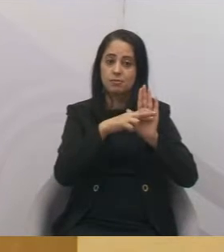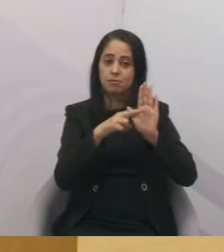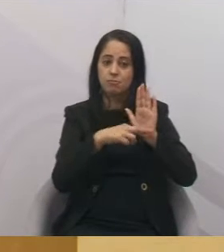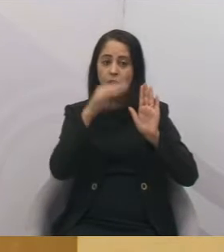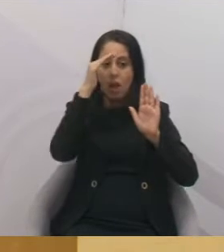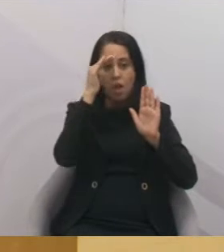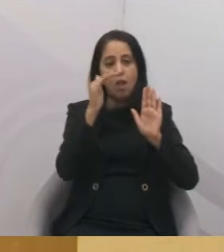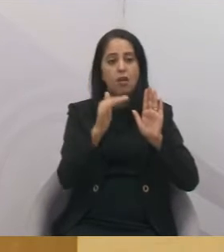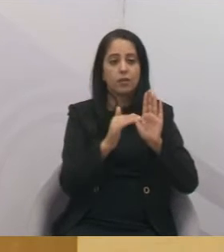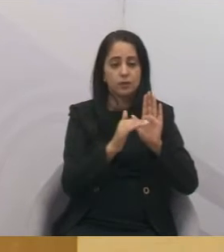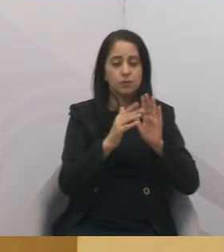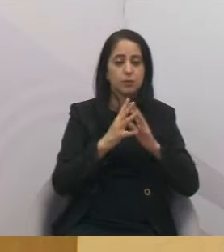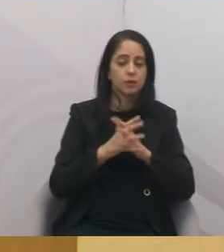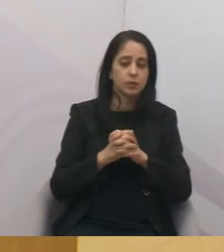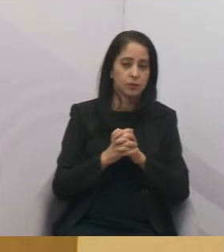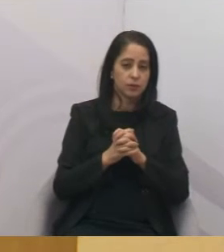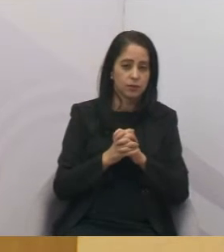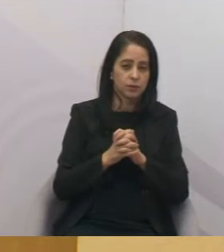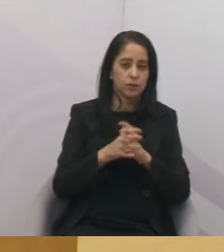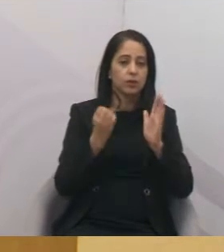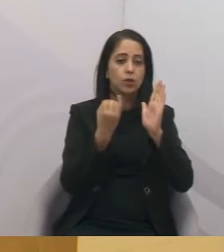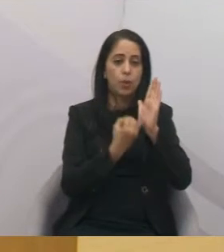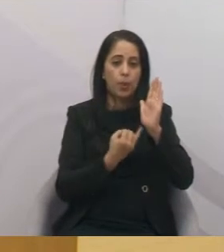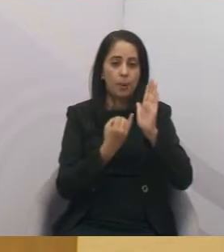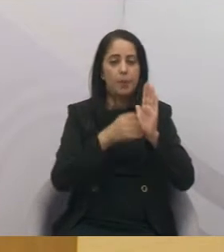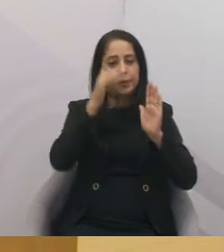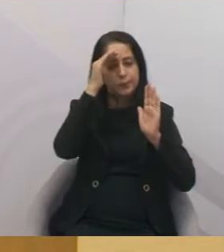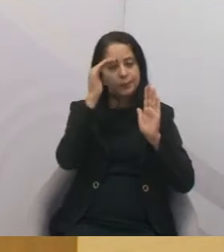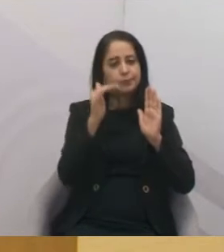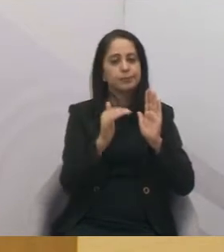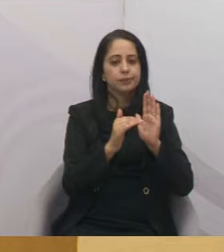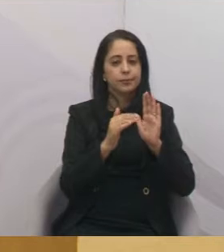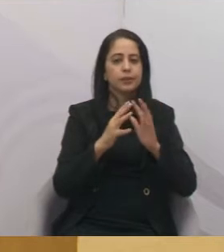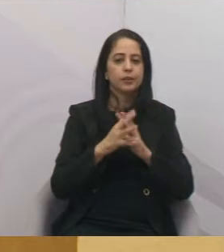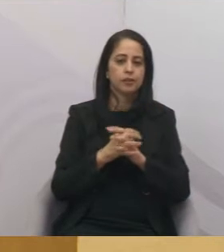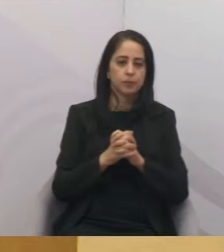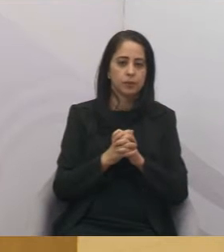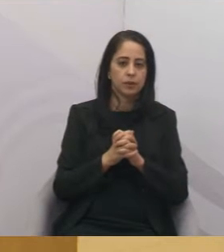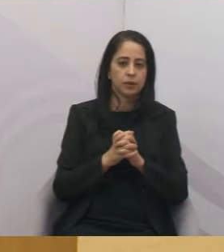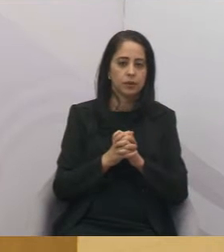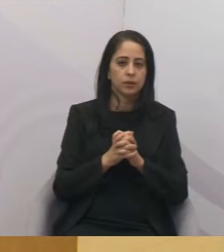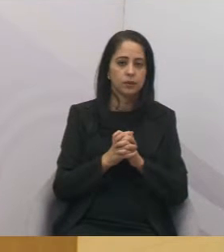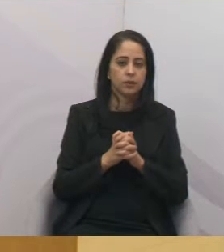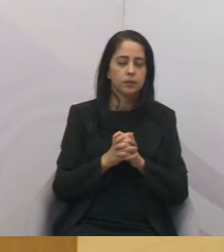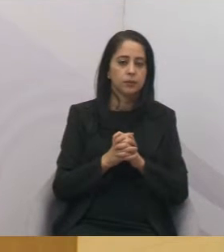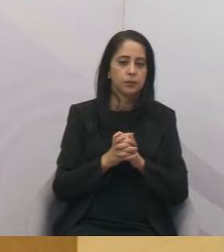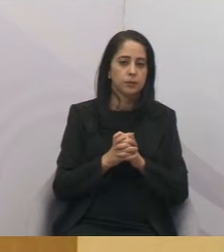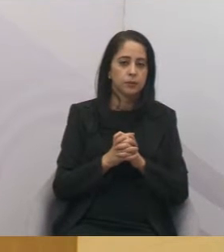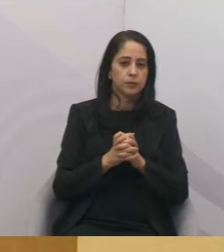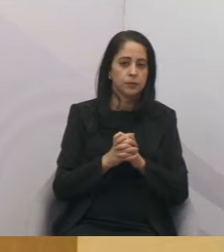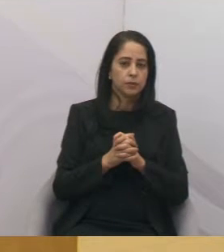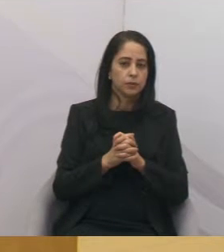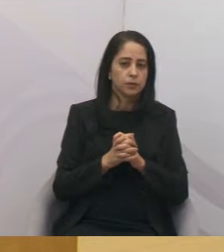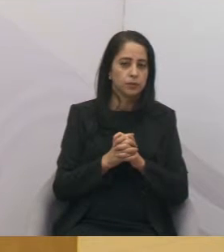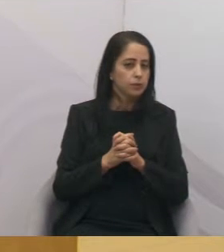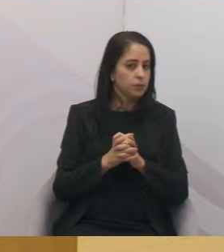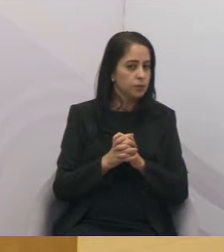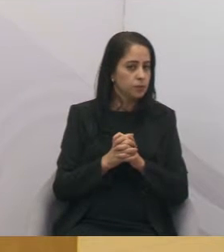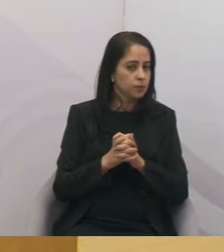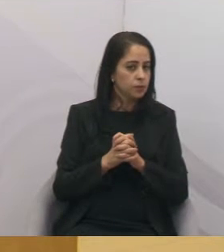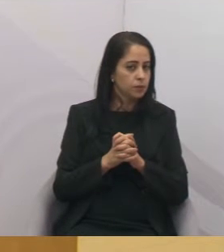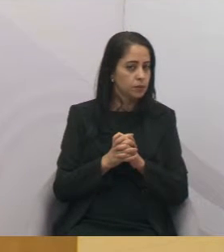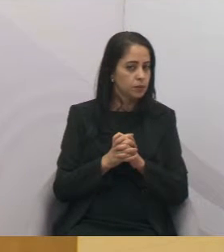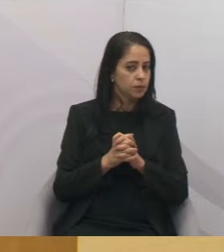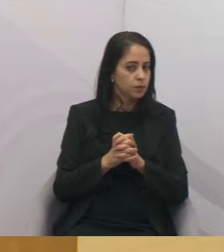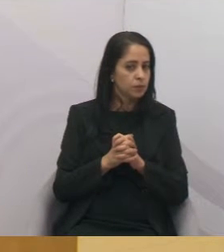constitucionais e legais impostos tanto pelos entes federal e estadual, exercendo o poder de